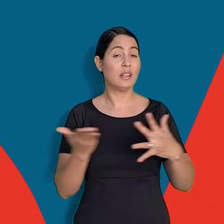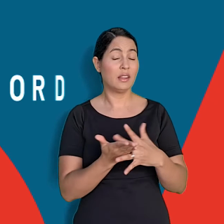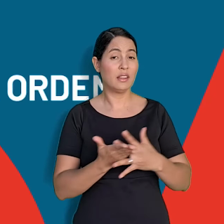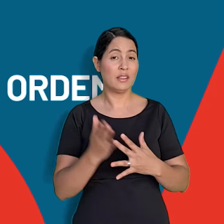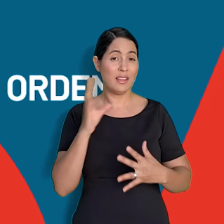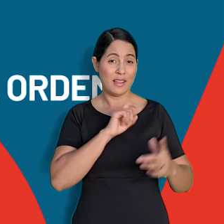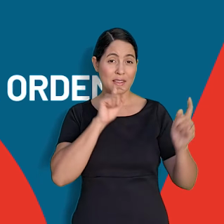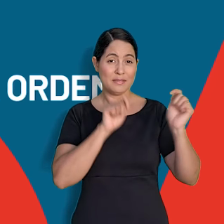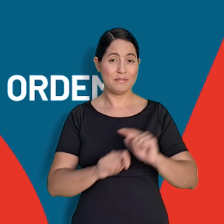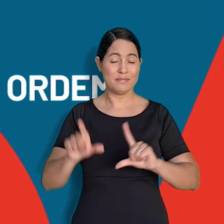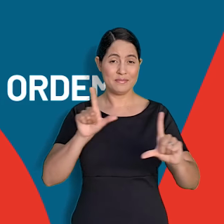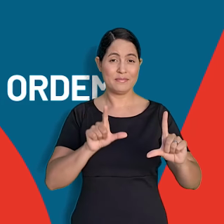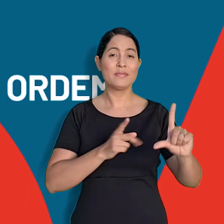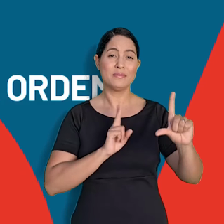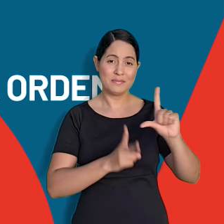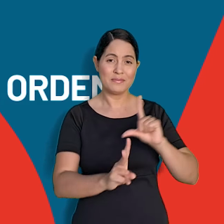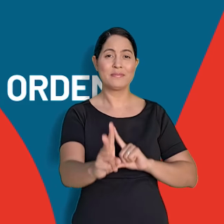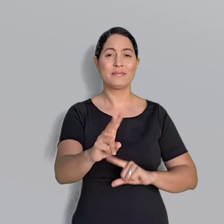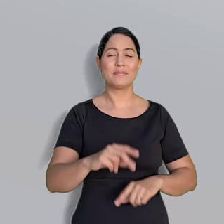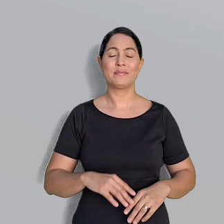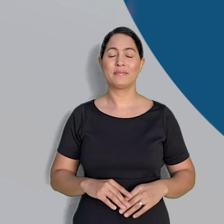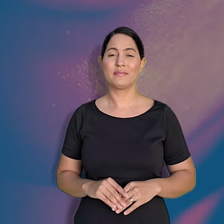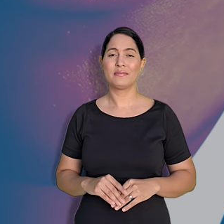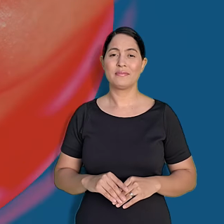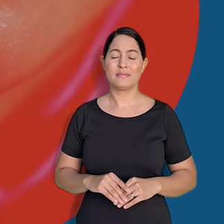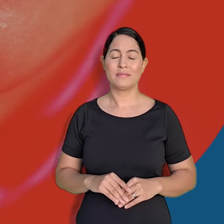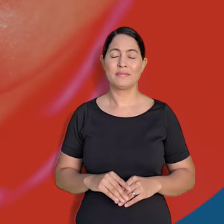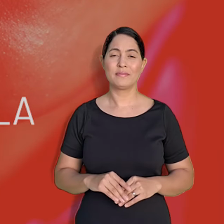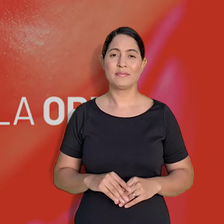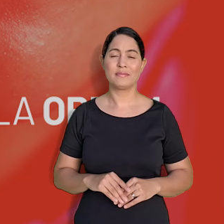Intervalo rápido. Pela ordem, volta já.